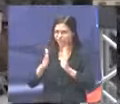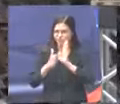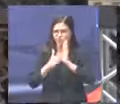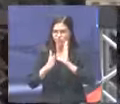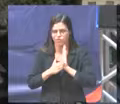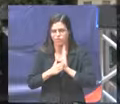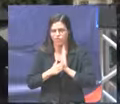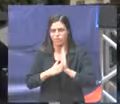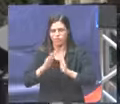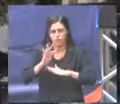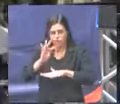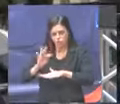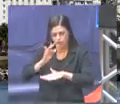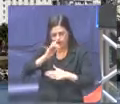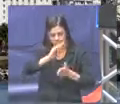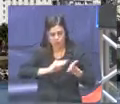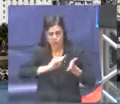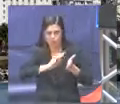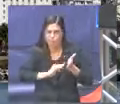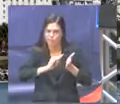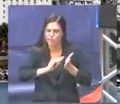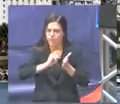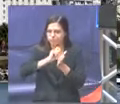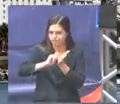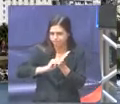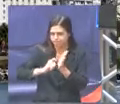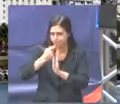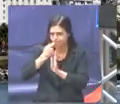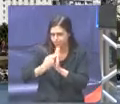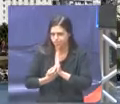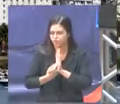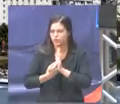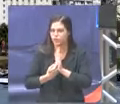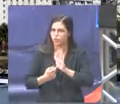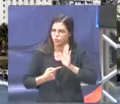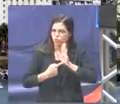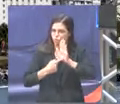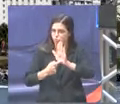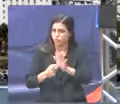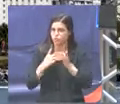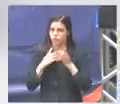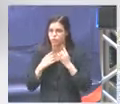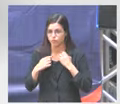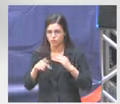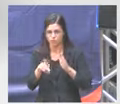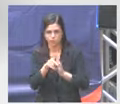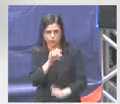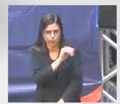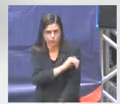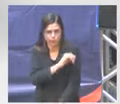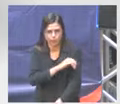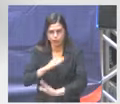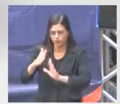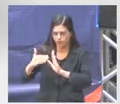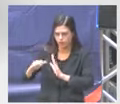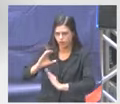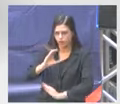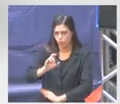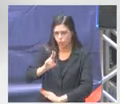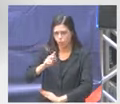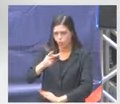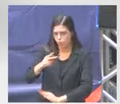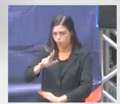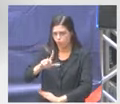serão formalizadas em um documento que representará as aspirações do Rio de Janeiro e será enviado à cúpula do